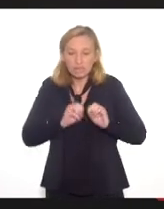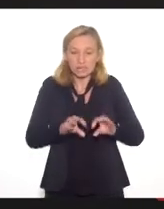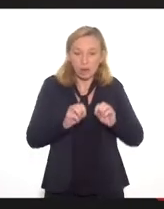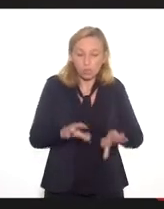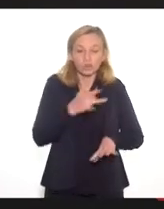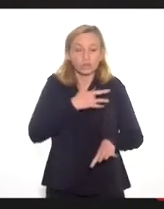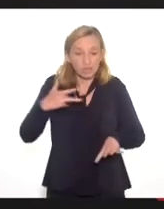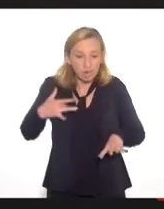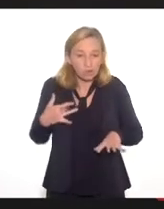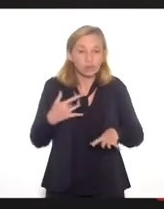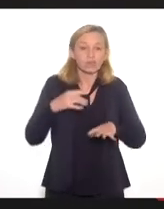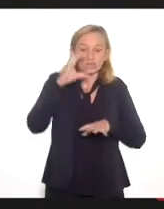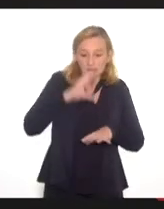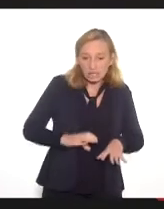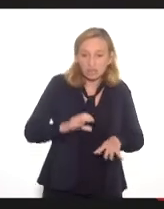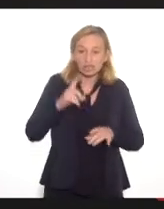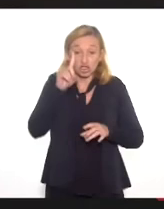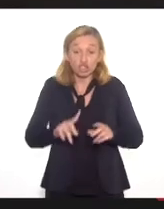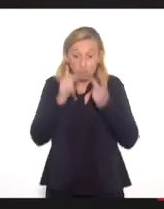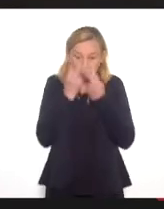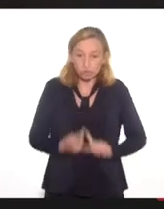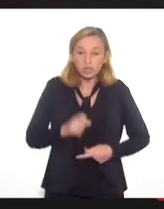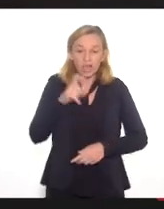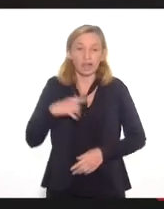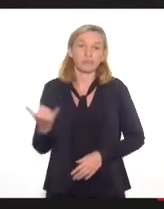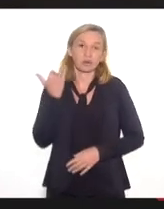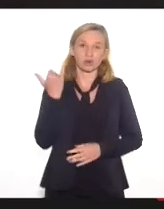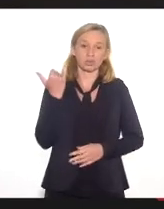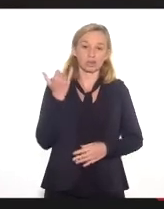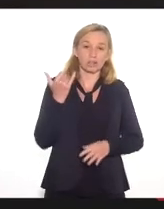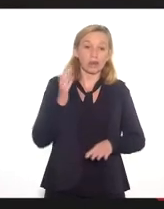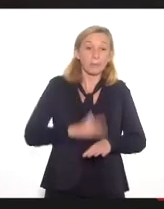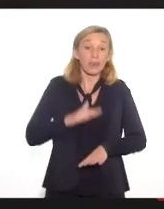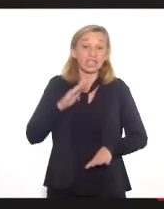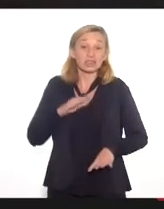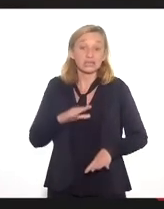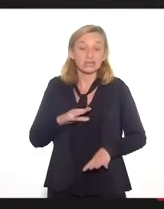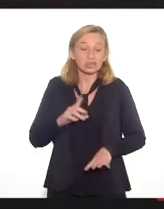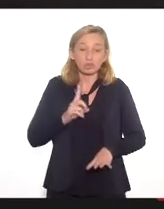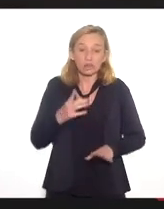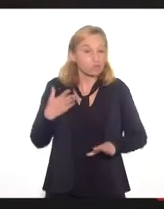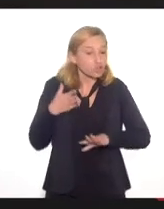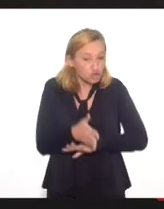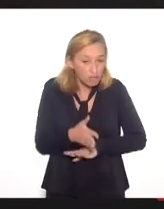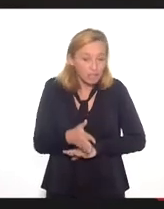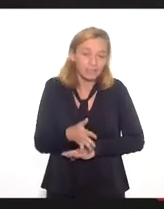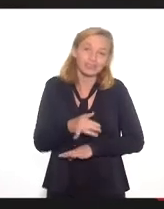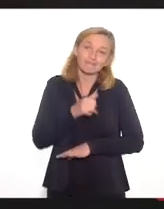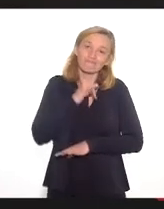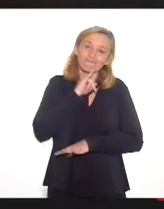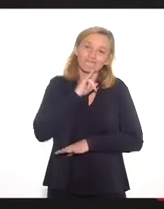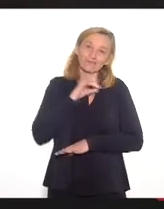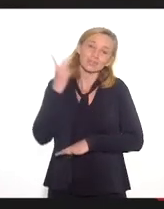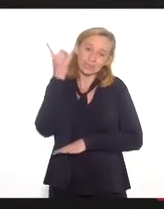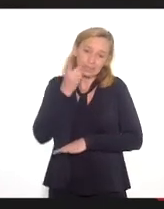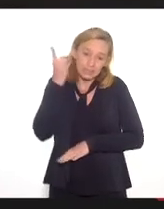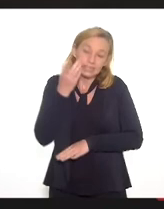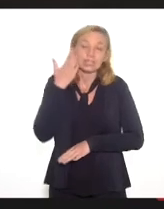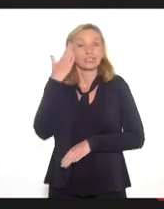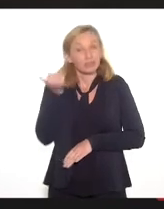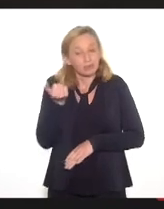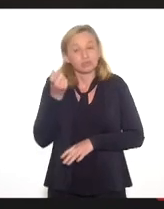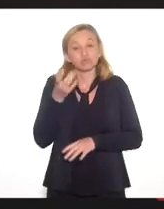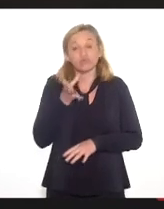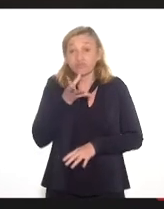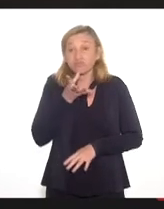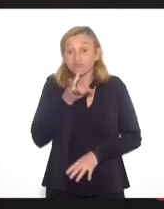cidadania direitos humanos tudo isso é muito importante mas enquanto isso não chega e infelizmente a gente sabe como isso